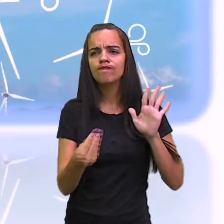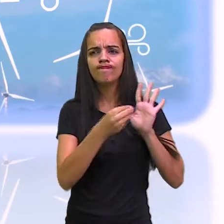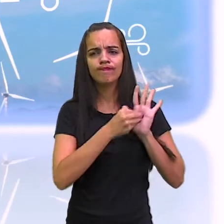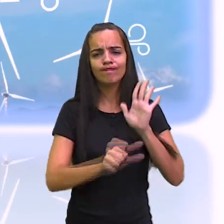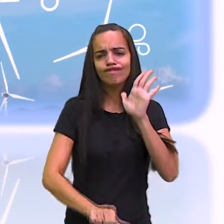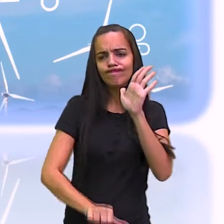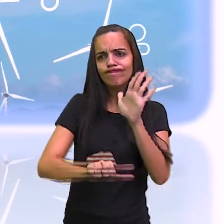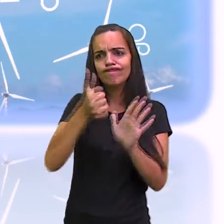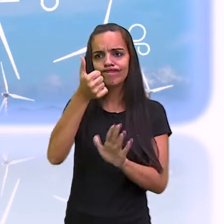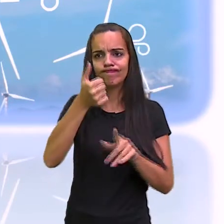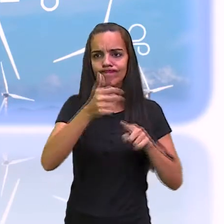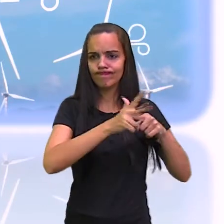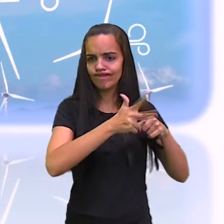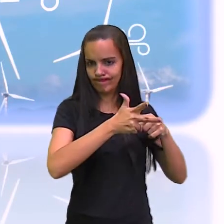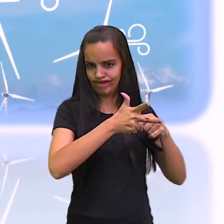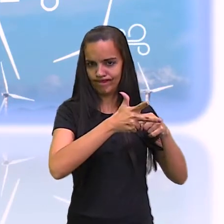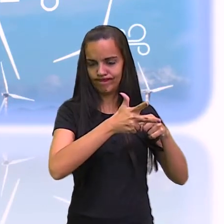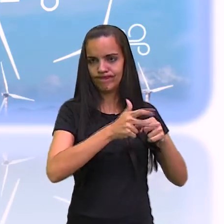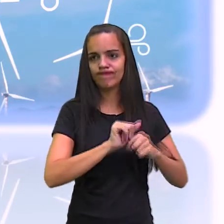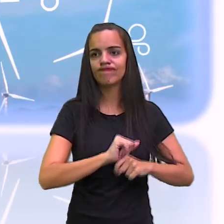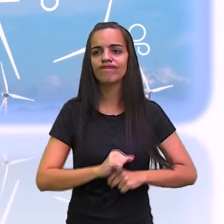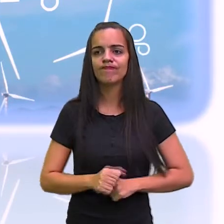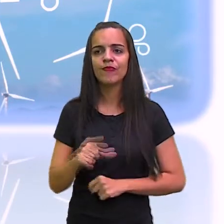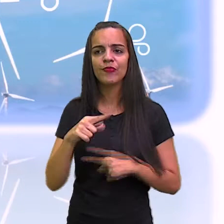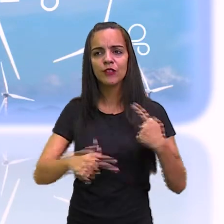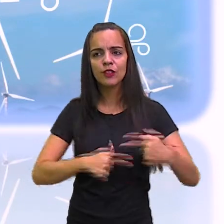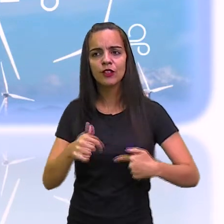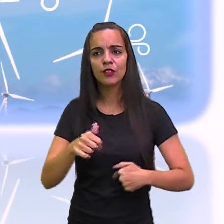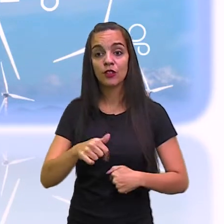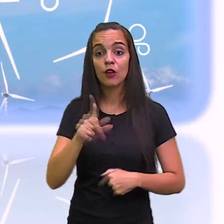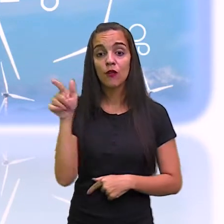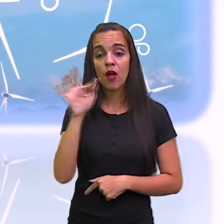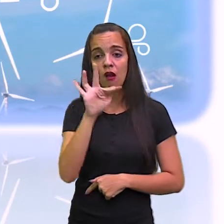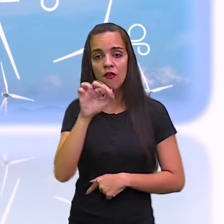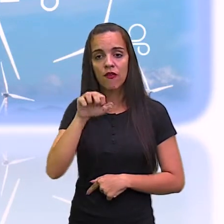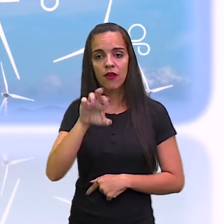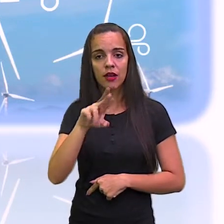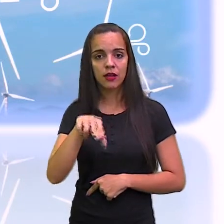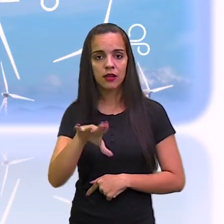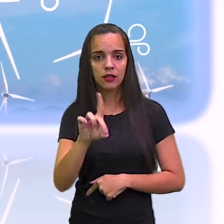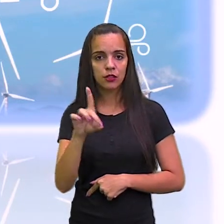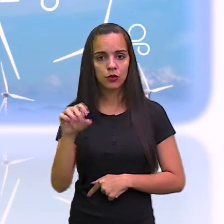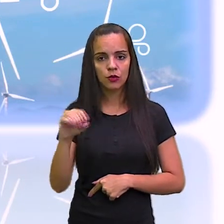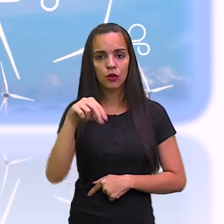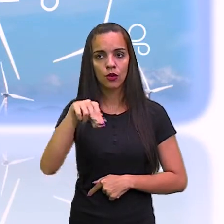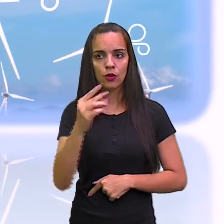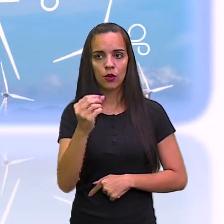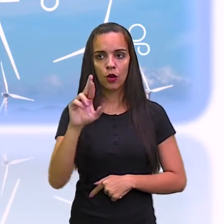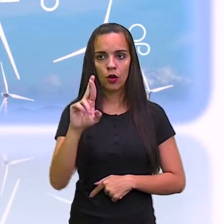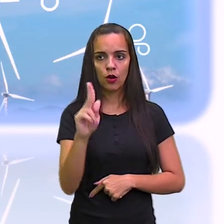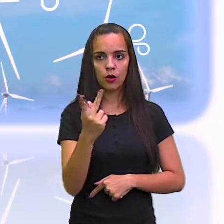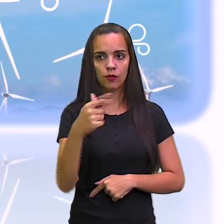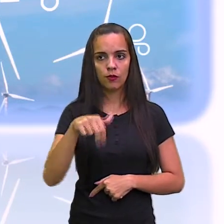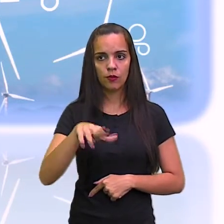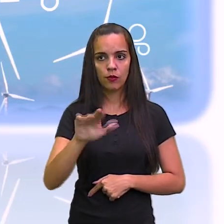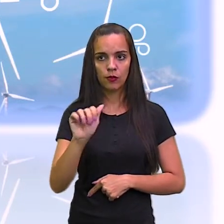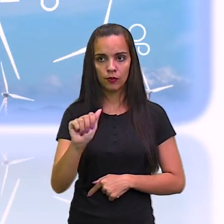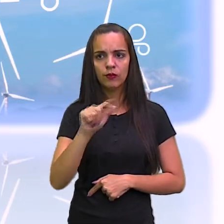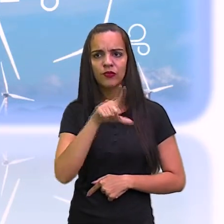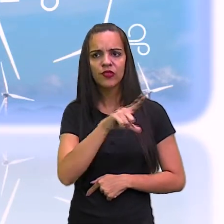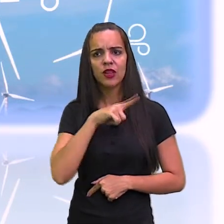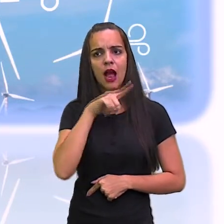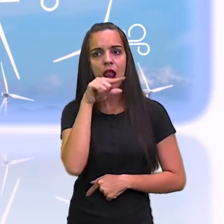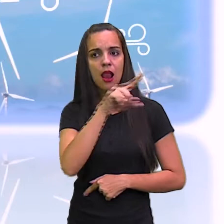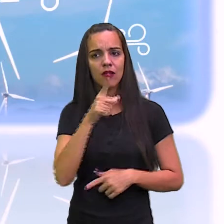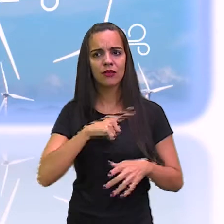o primeiro aerogerador em Fernando de Noronha, lá no Pernambuco. A matriz atual conta